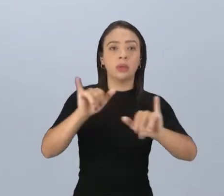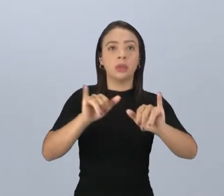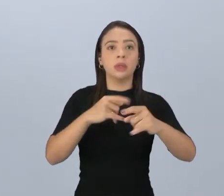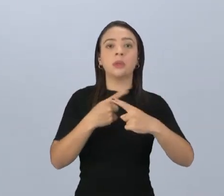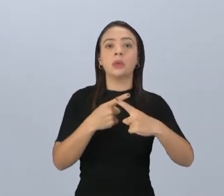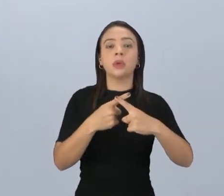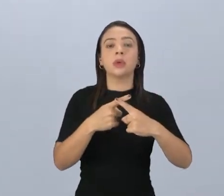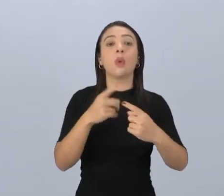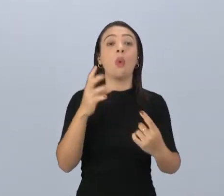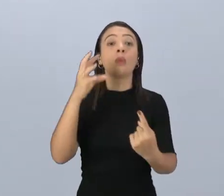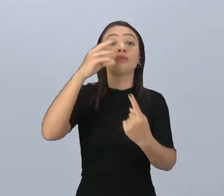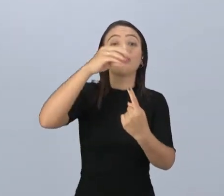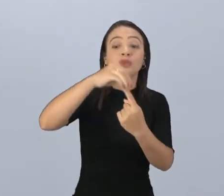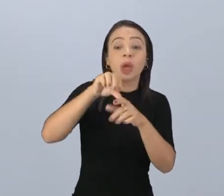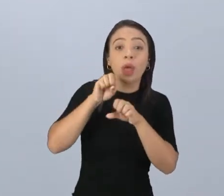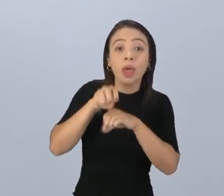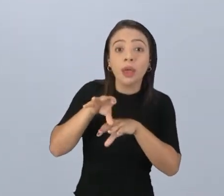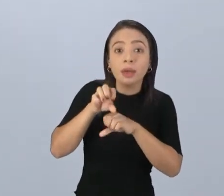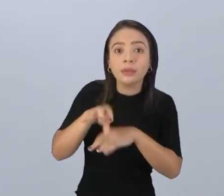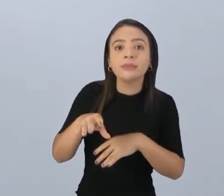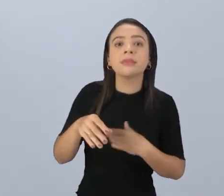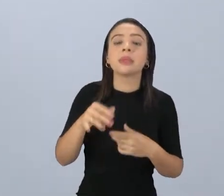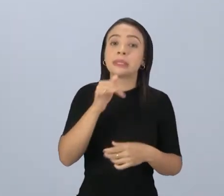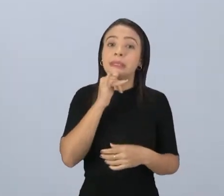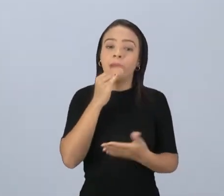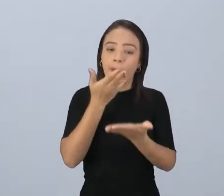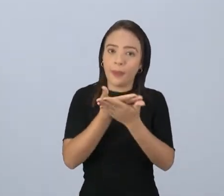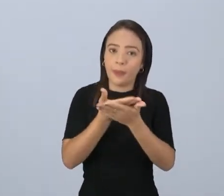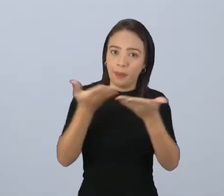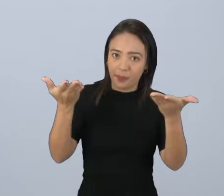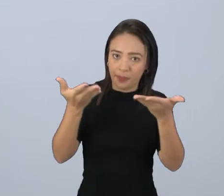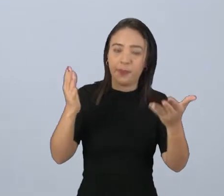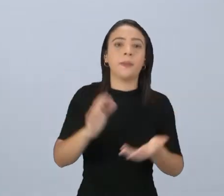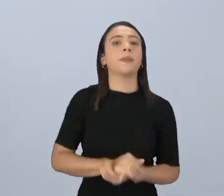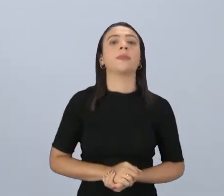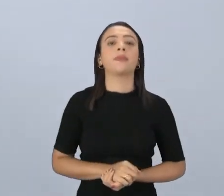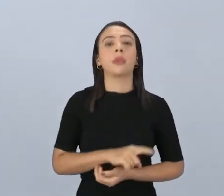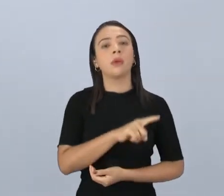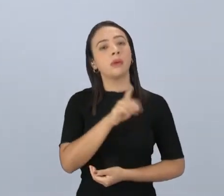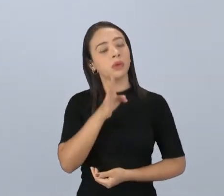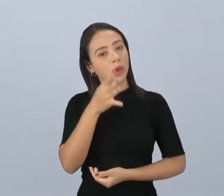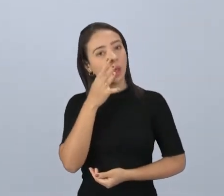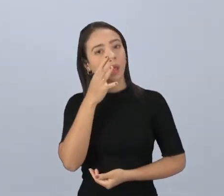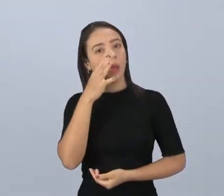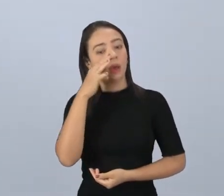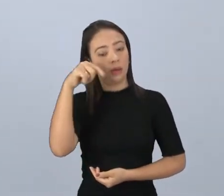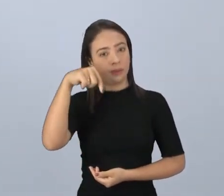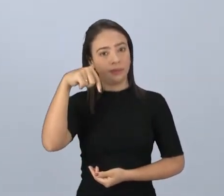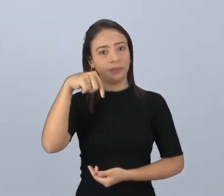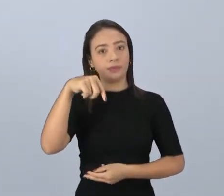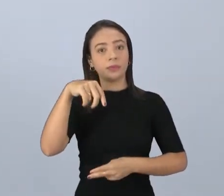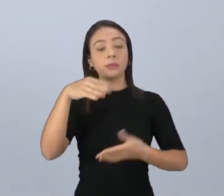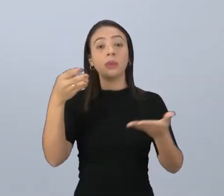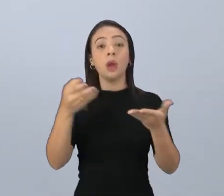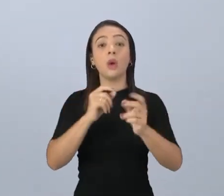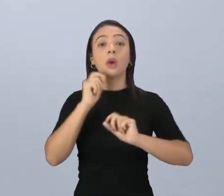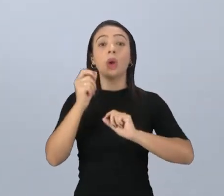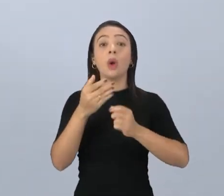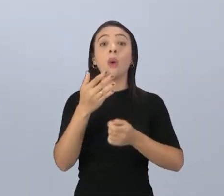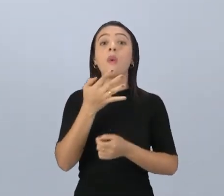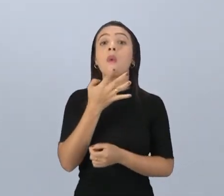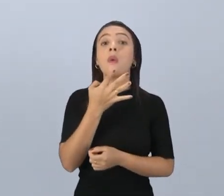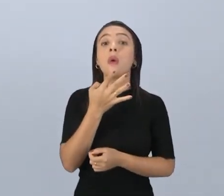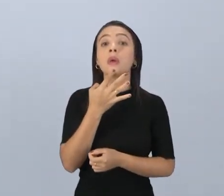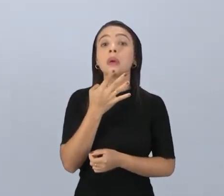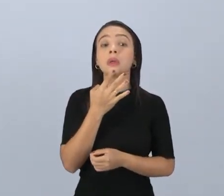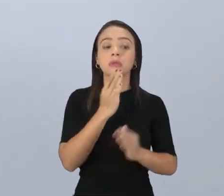fins educativos, ou seja, para esta aula. Agora que você já viu tudo isso, vamos ver os passos